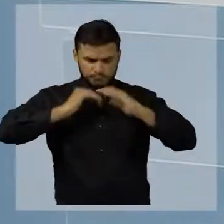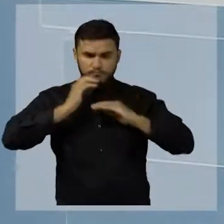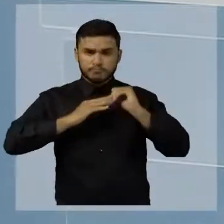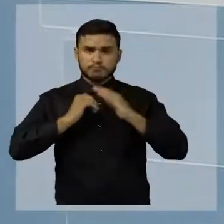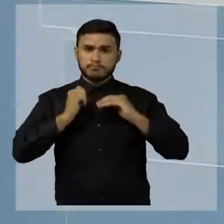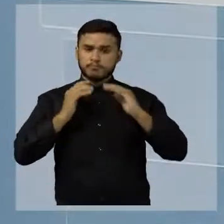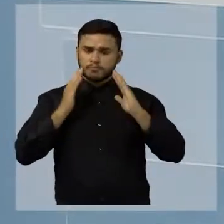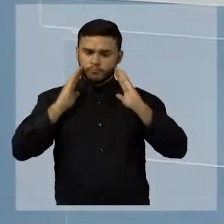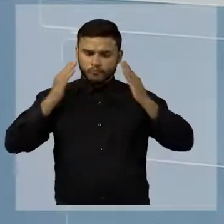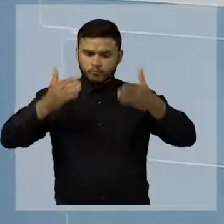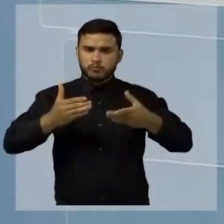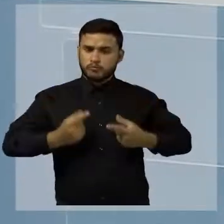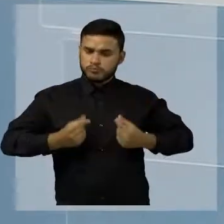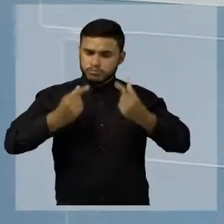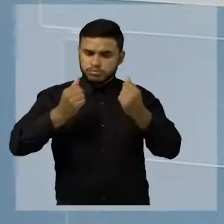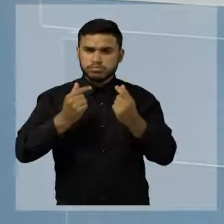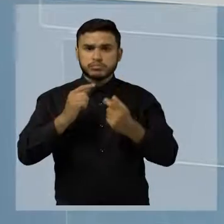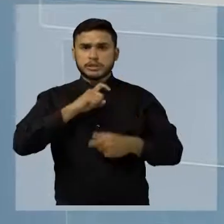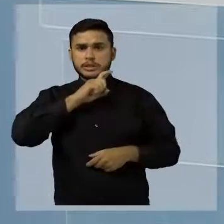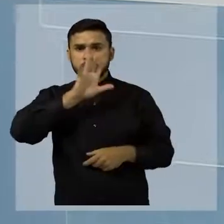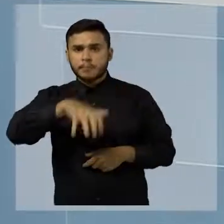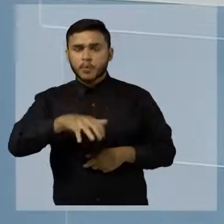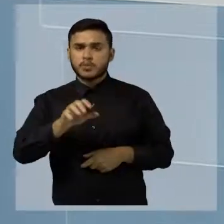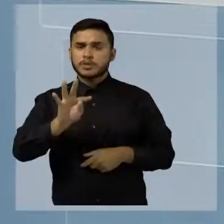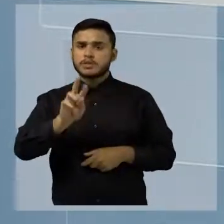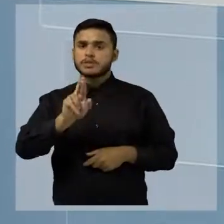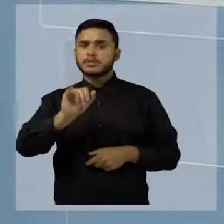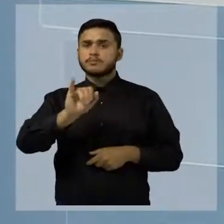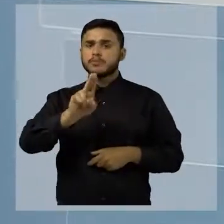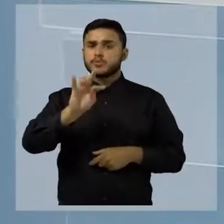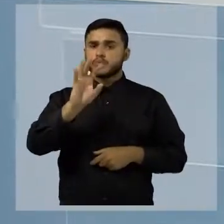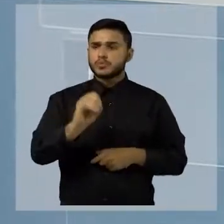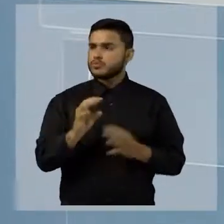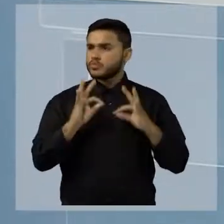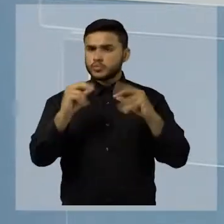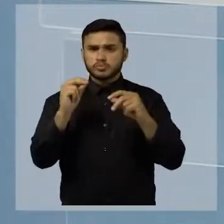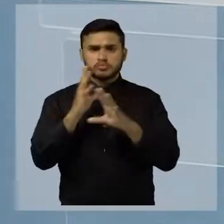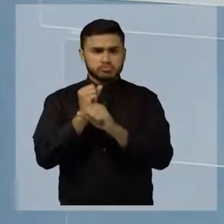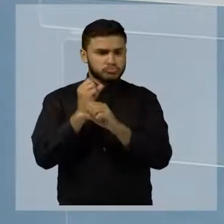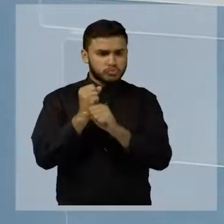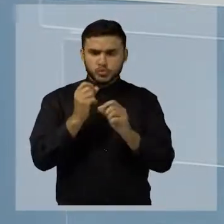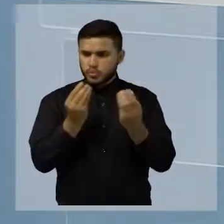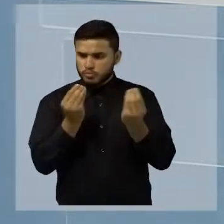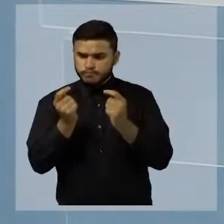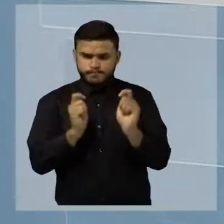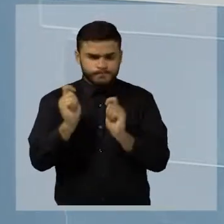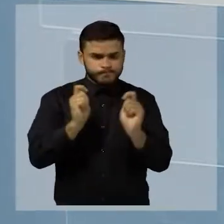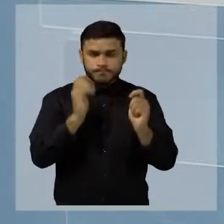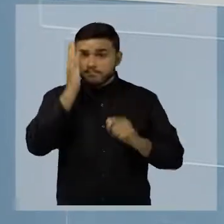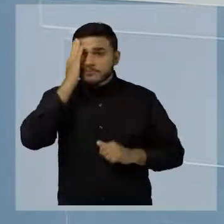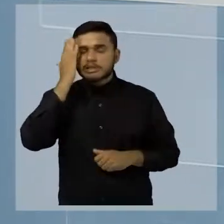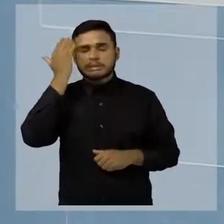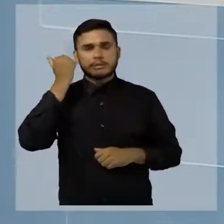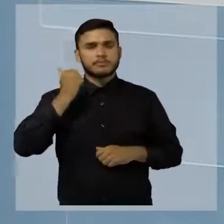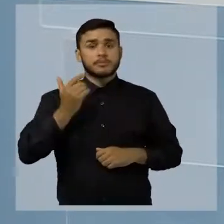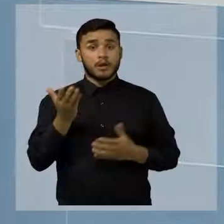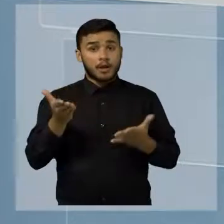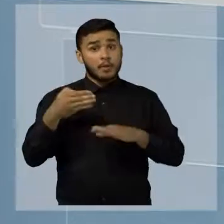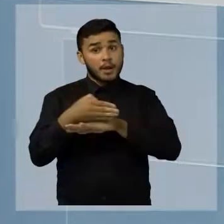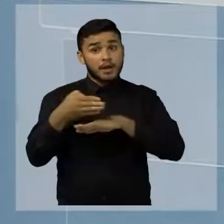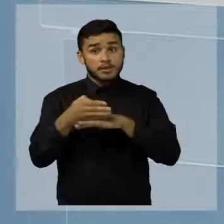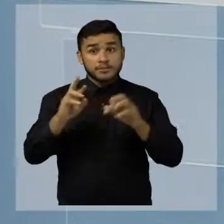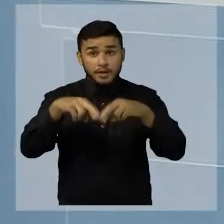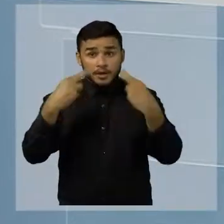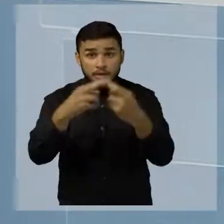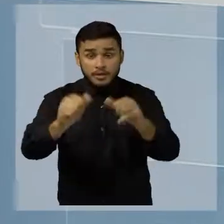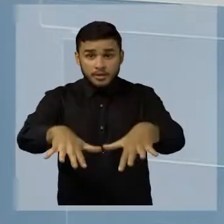no setor fazendário, tributário, fiscal, na economia, foi um dos convidados e participou. A audiência